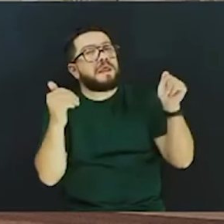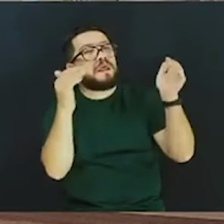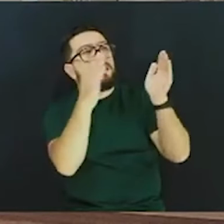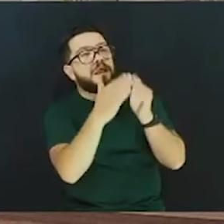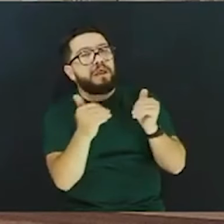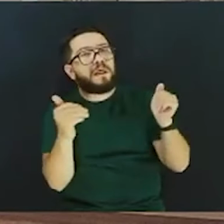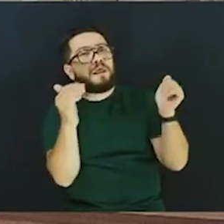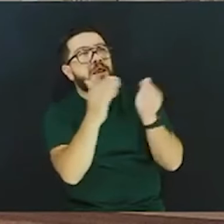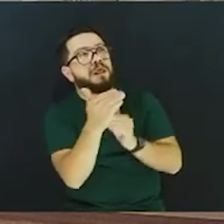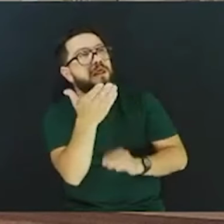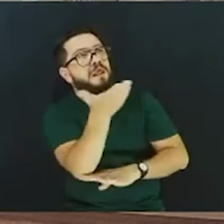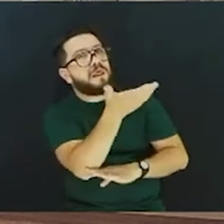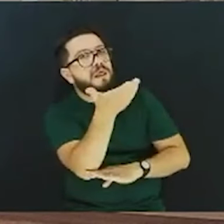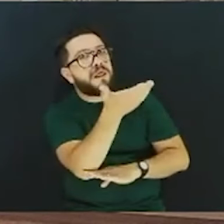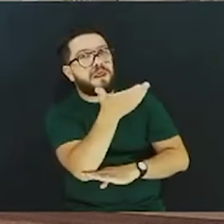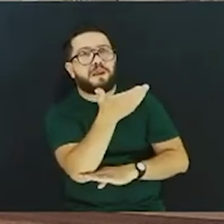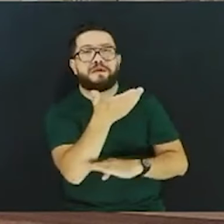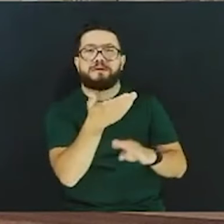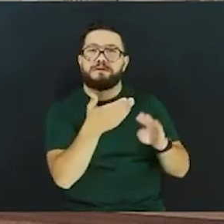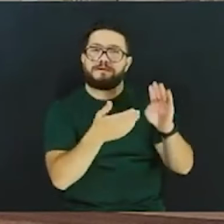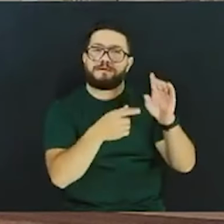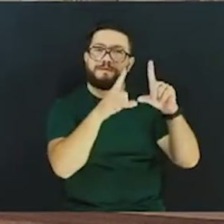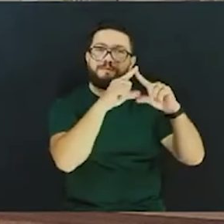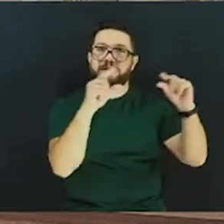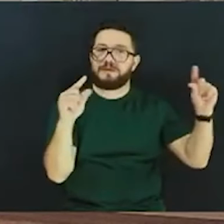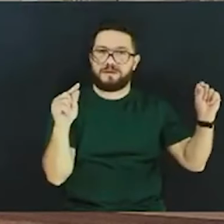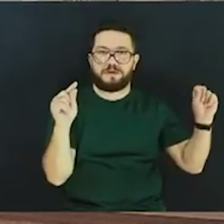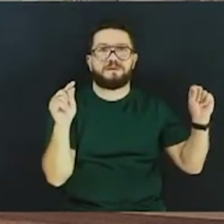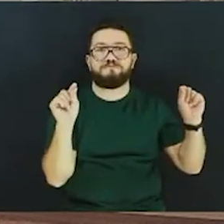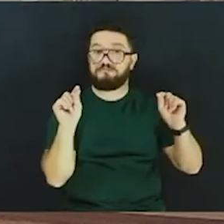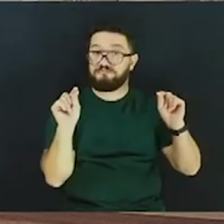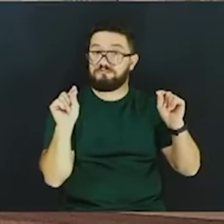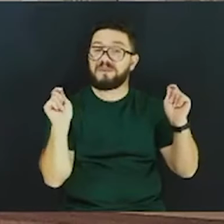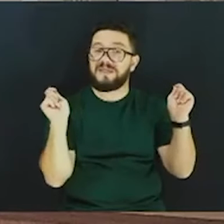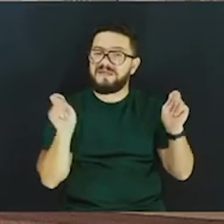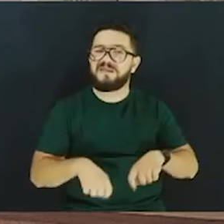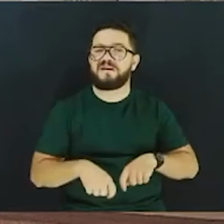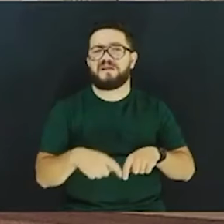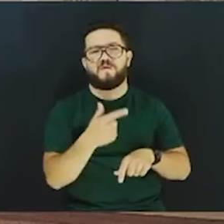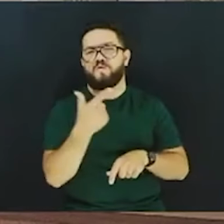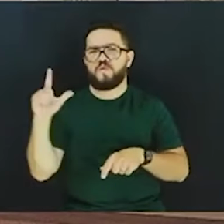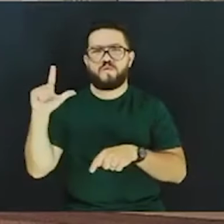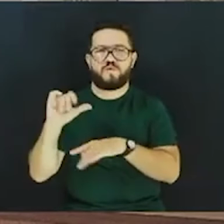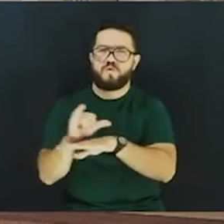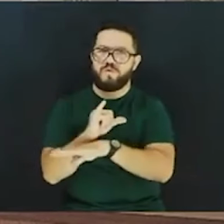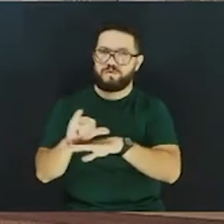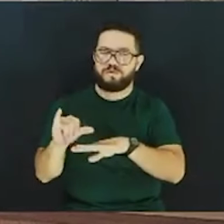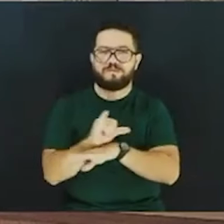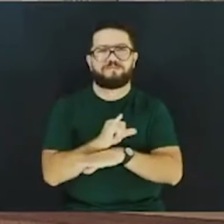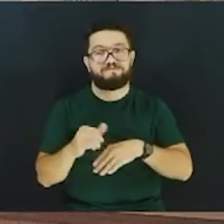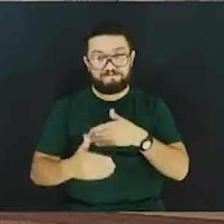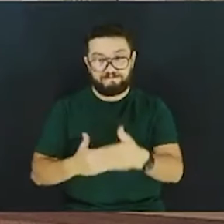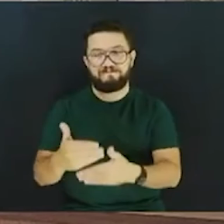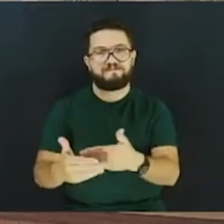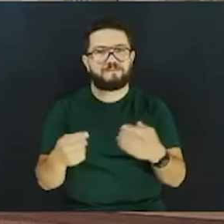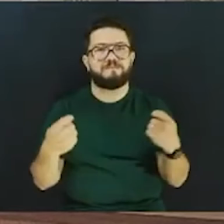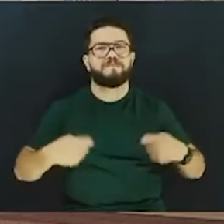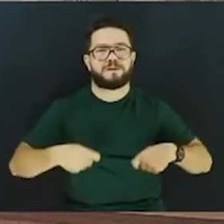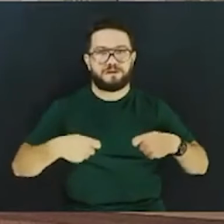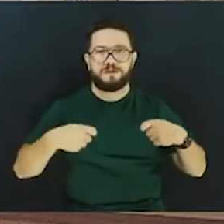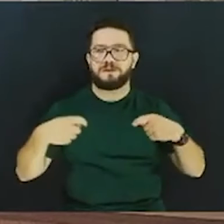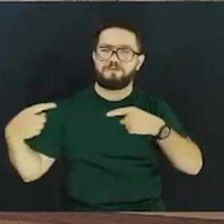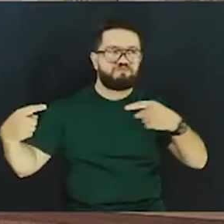que vem nós vamos poder discutir de forma mais aprofundada com mais detalhes desse tema Mas a questão é que como todo mundo